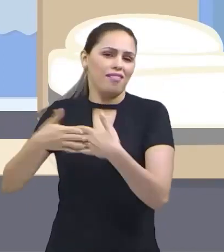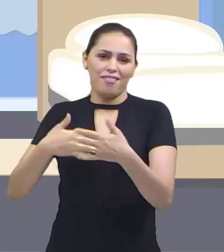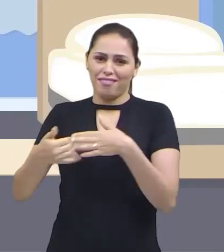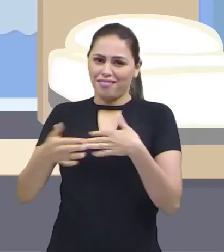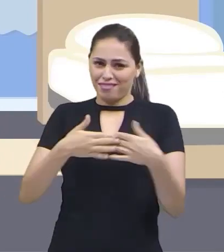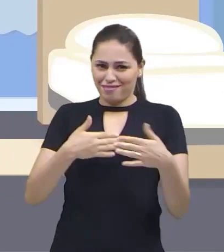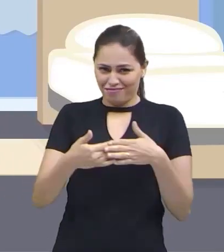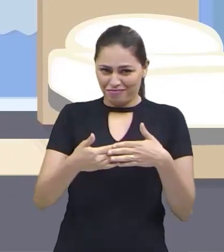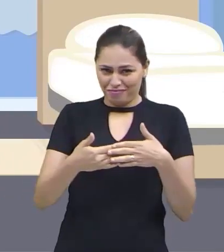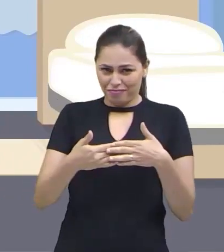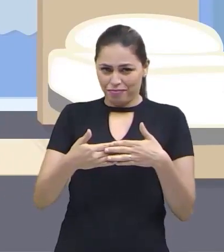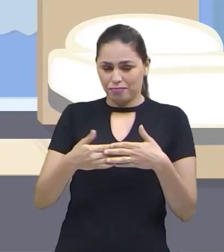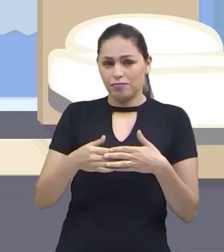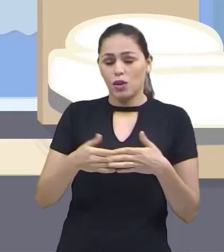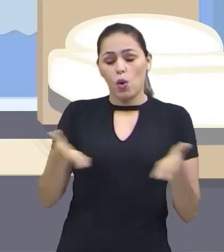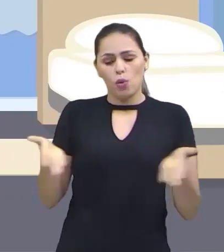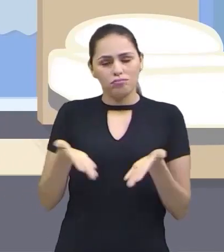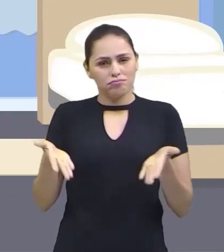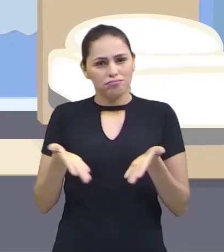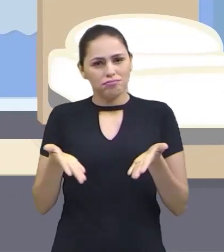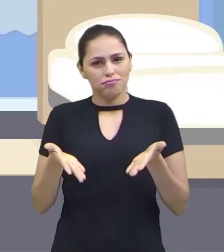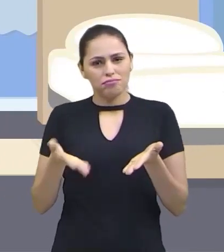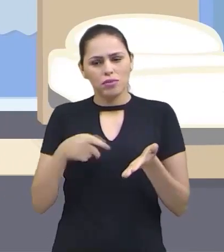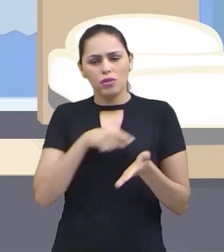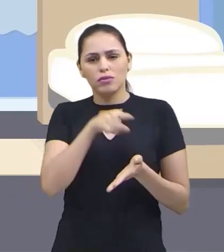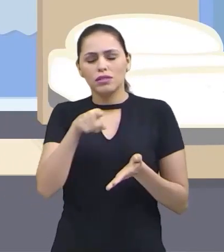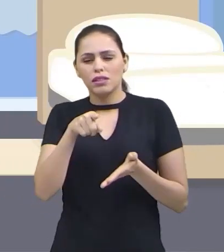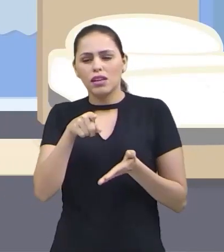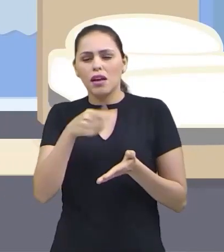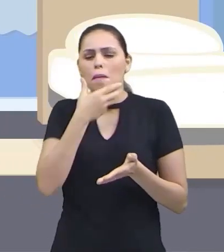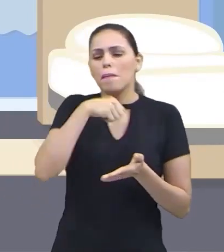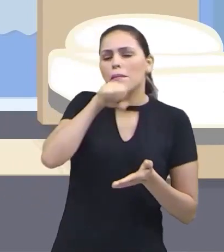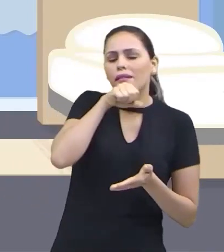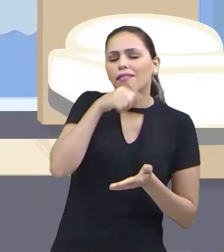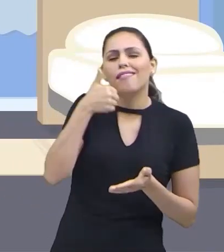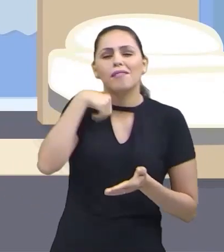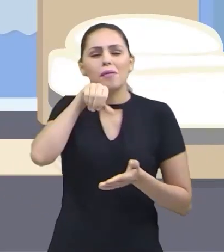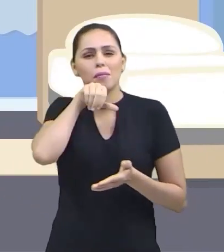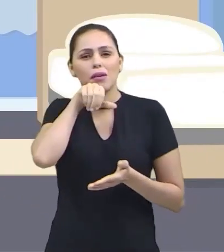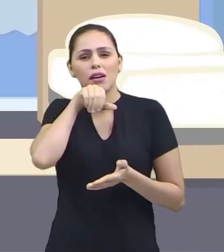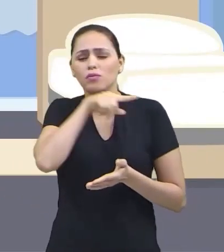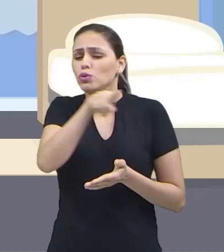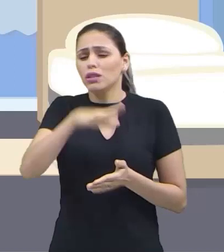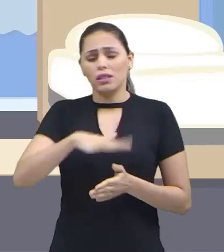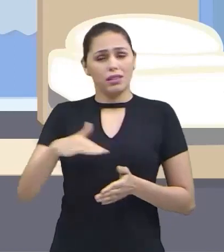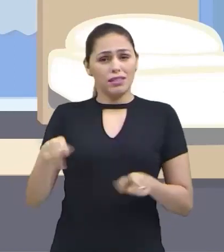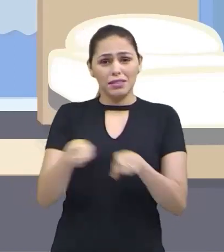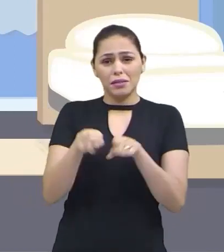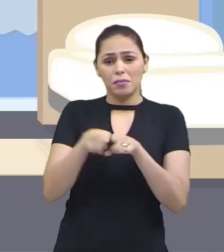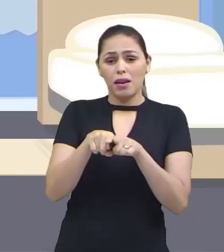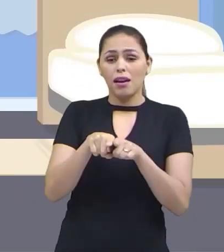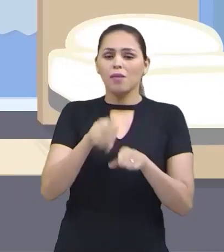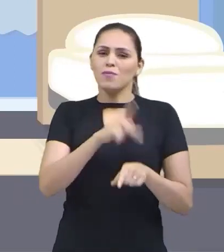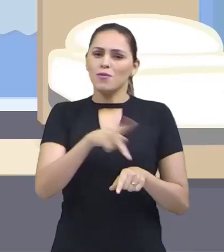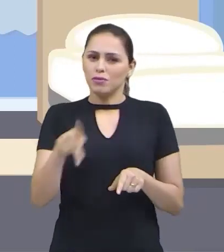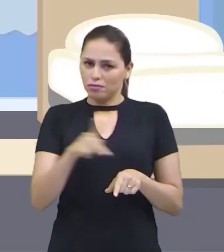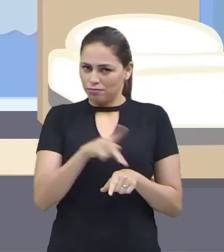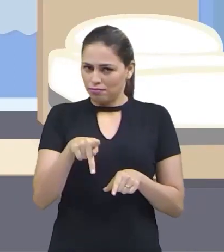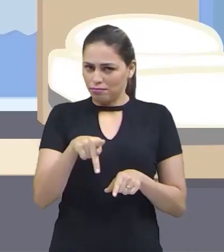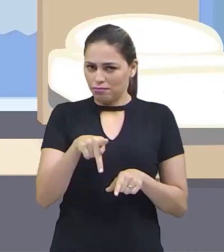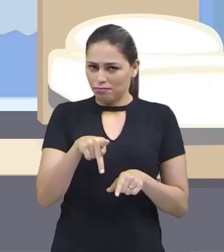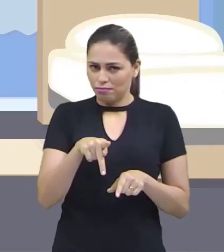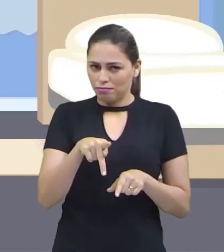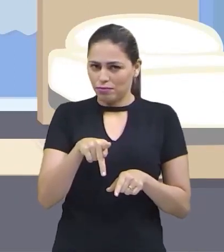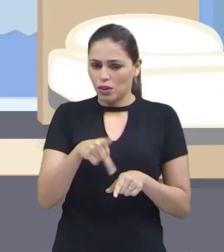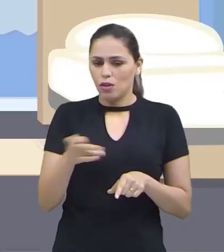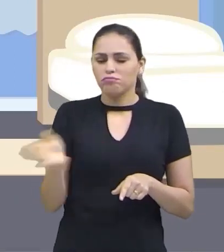onde você quiser. E hoje, você papai, você mamãe, você criança, você professores que estão aí,